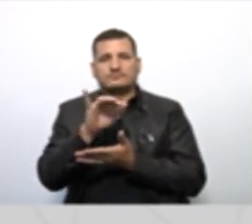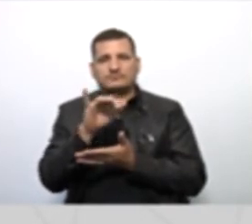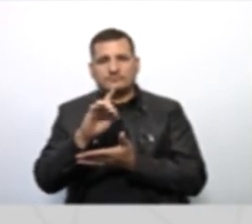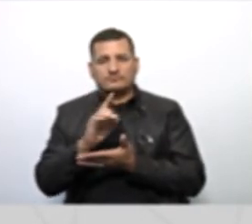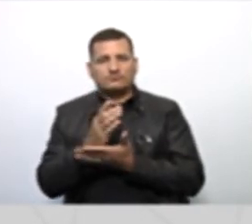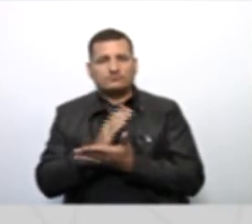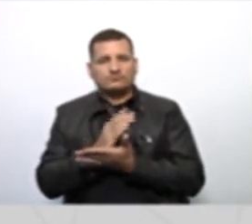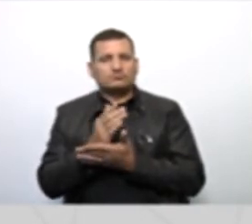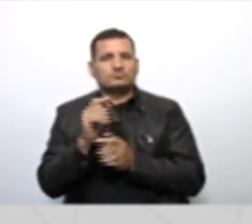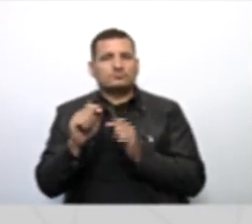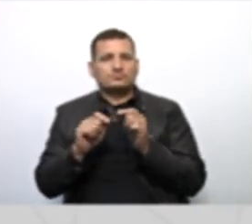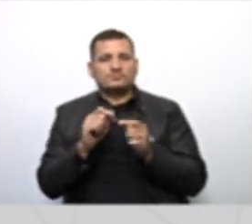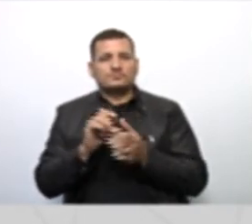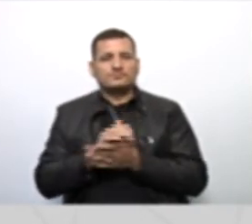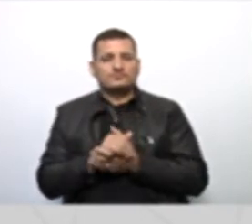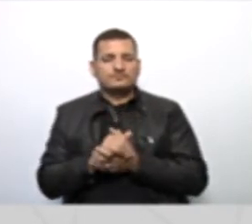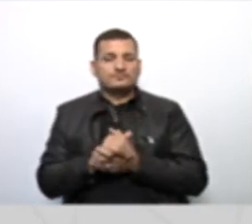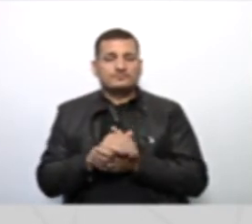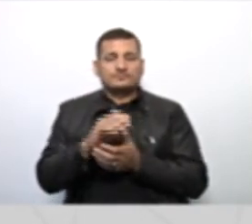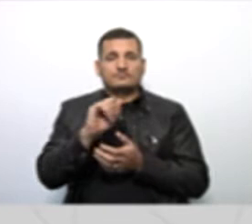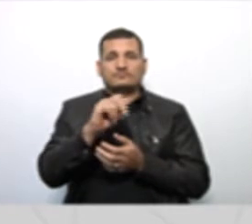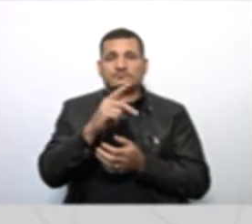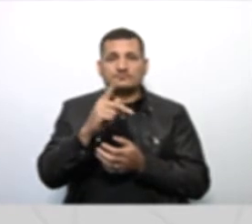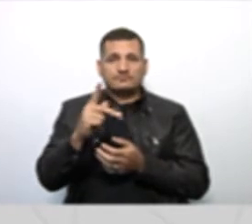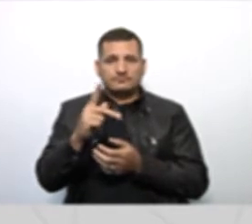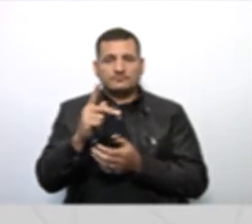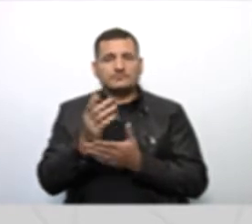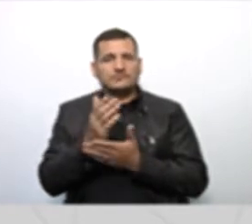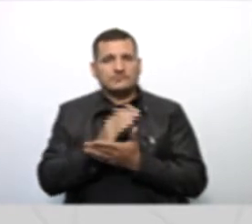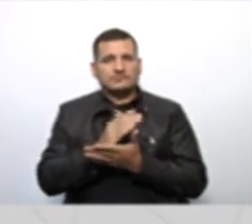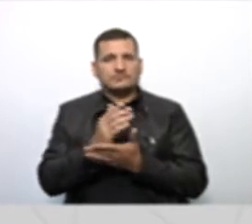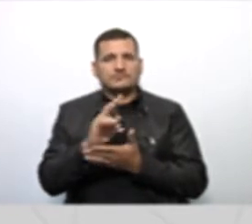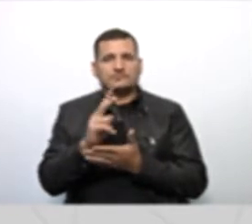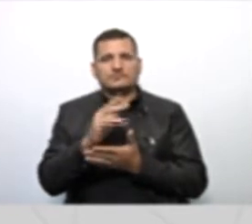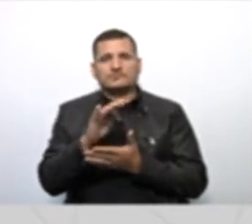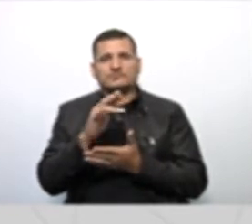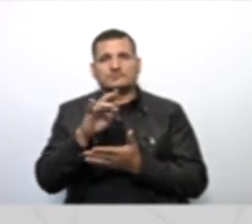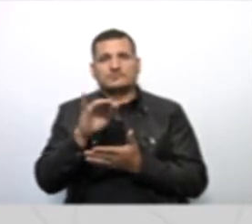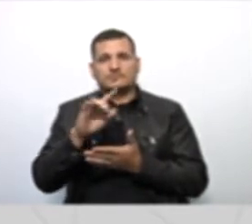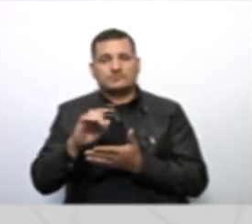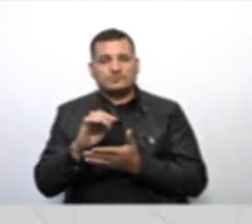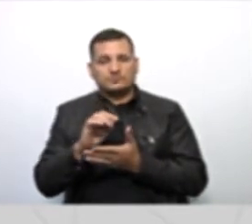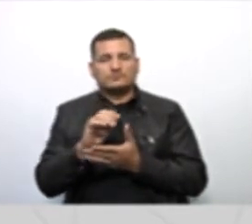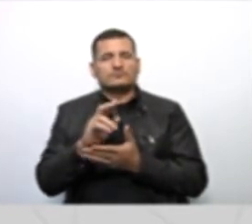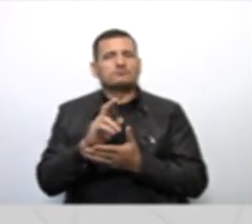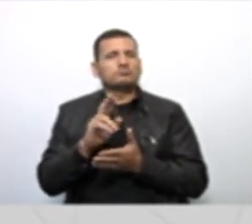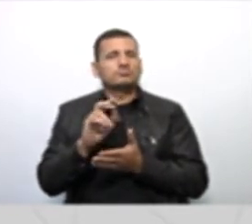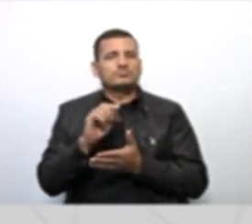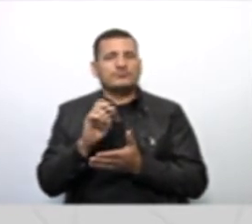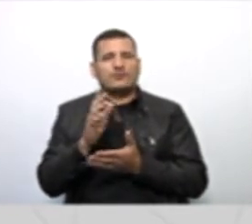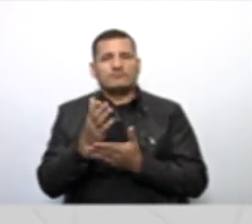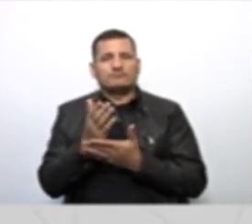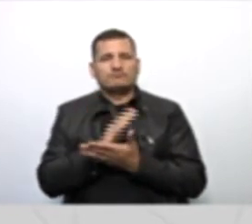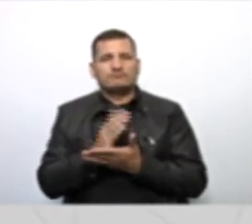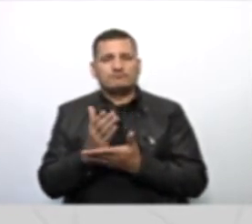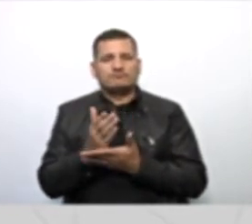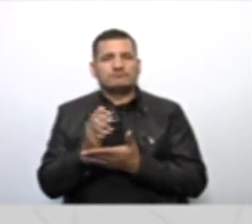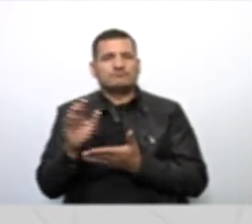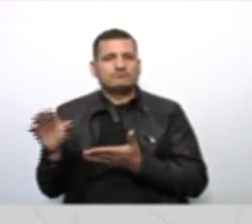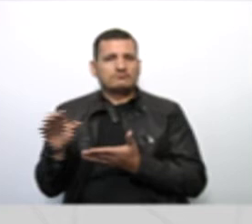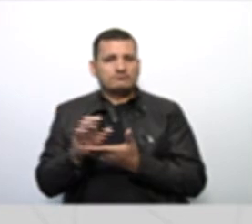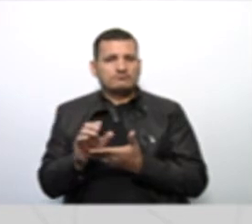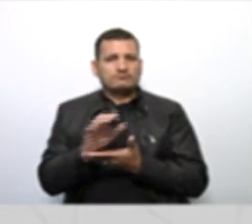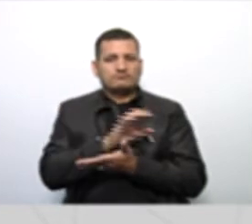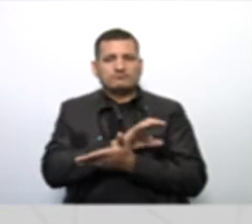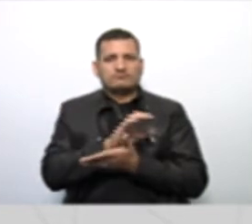híbrido. O aplicativo híbrido, como o próprio nome já sugere, é uma mistura de um aplicativo